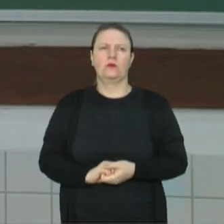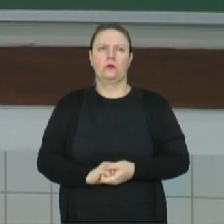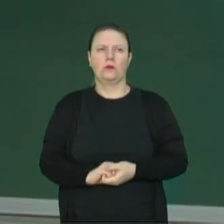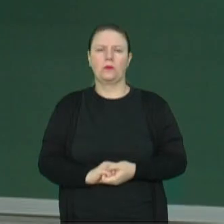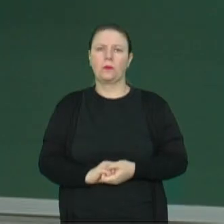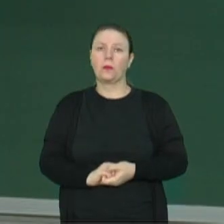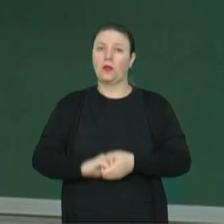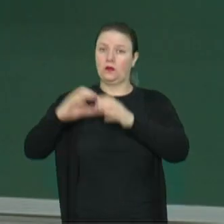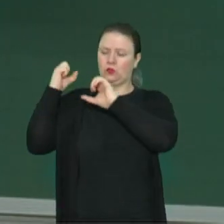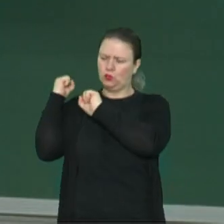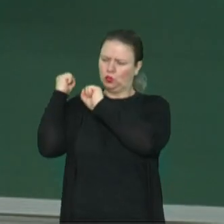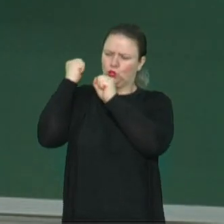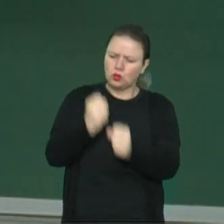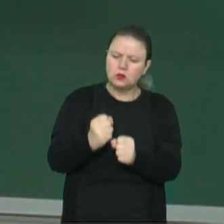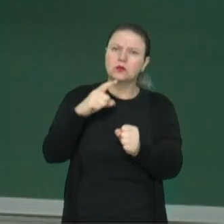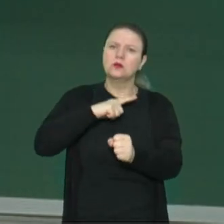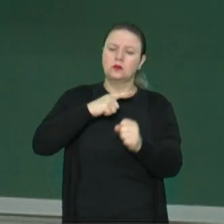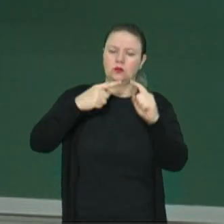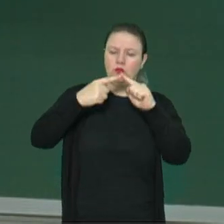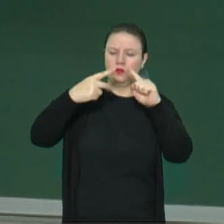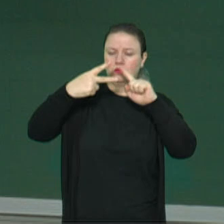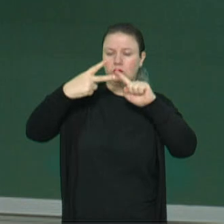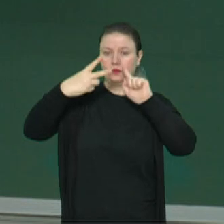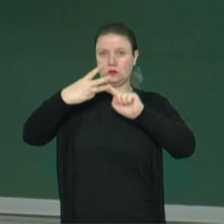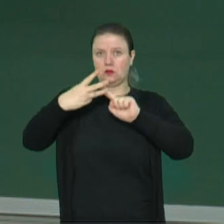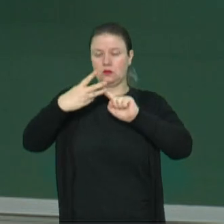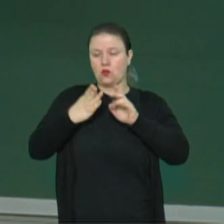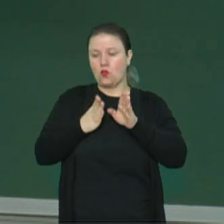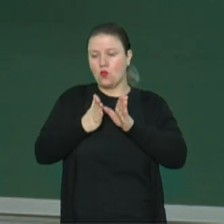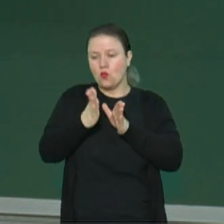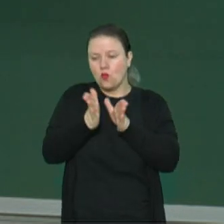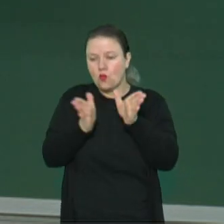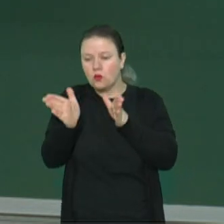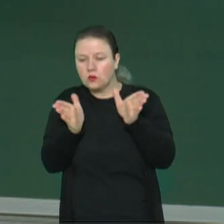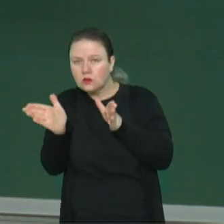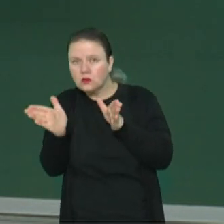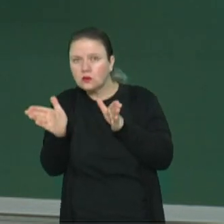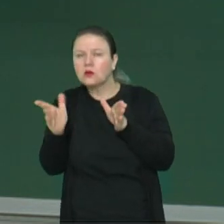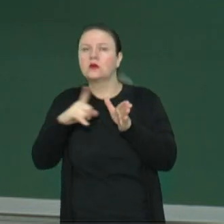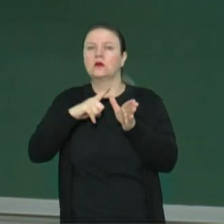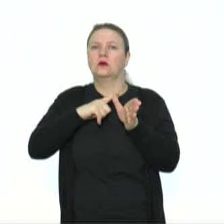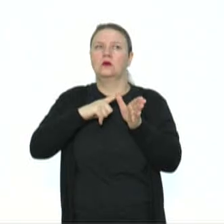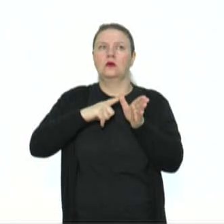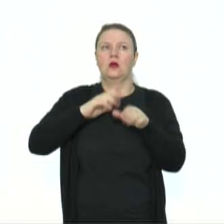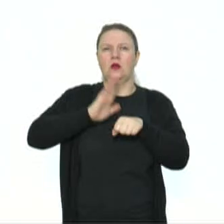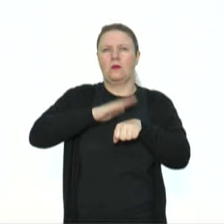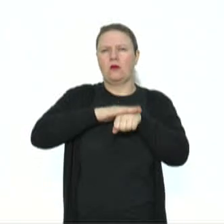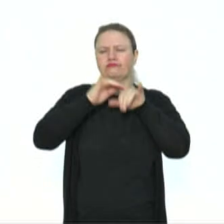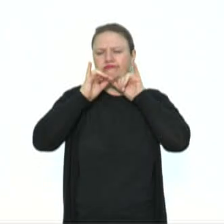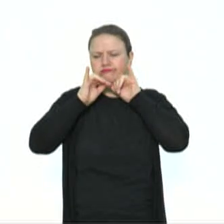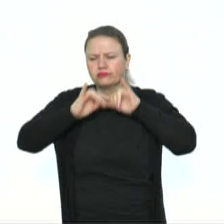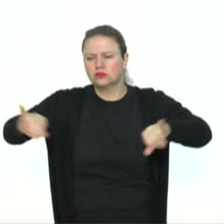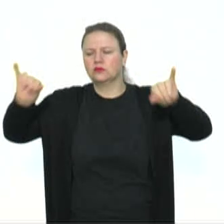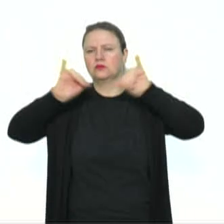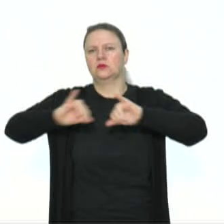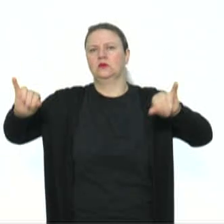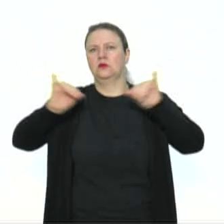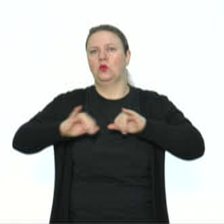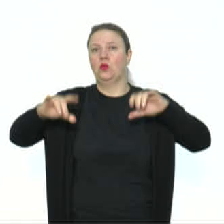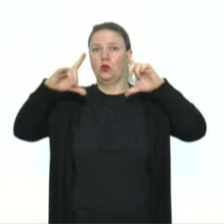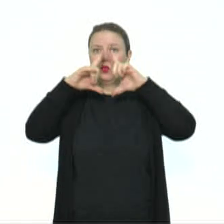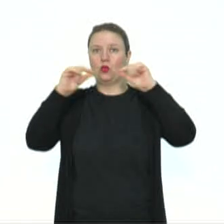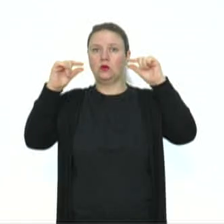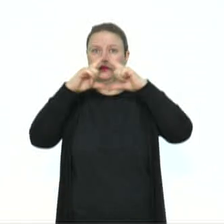luta. Então, no jiu-jitsu, existem três vertentes da sua criação, né? Uma, a mais difundida é a de criação no